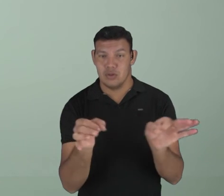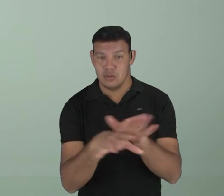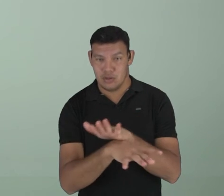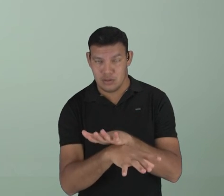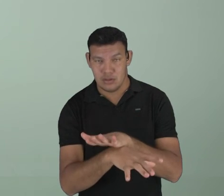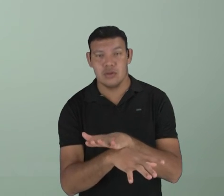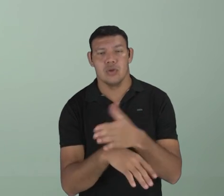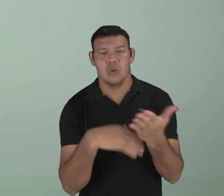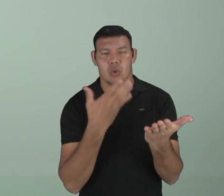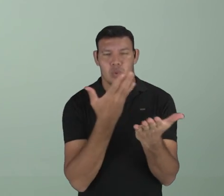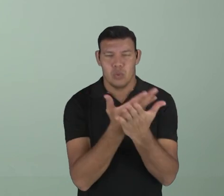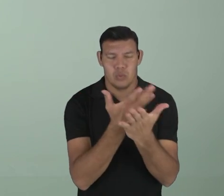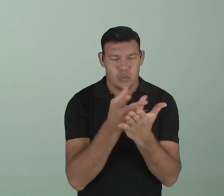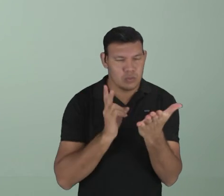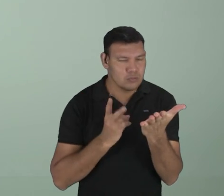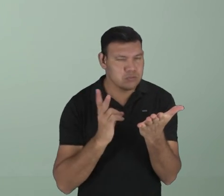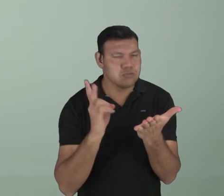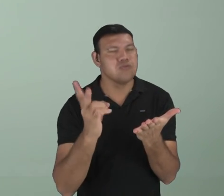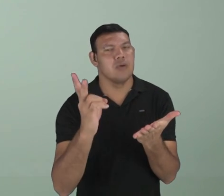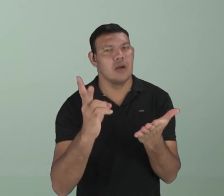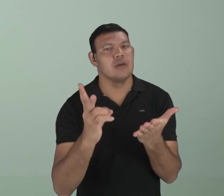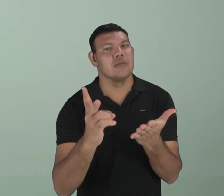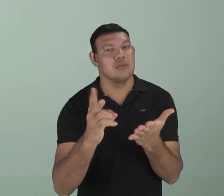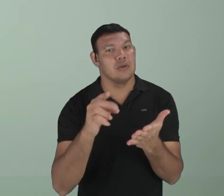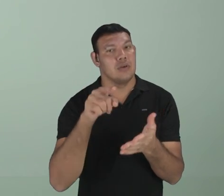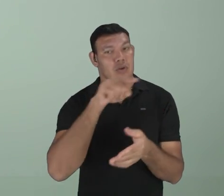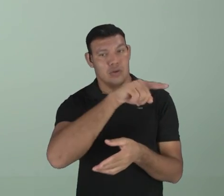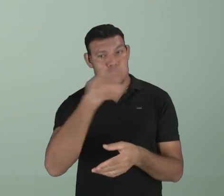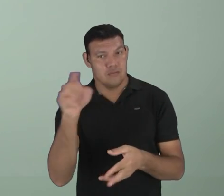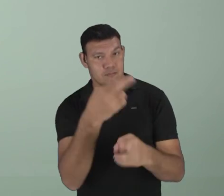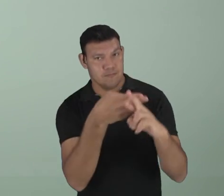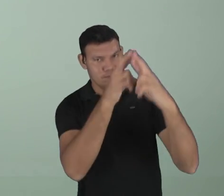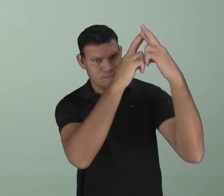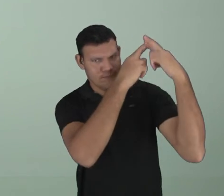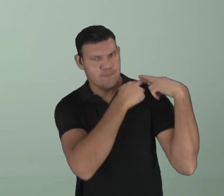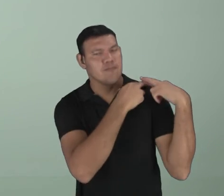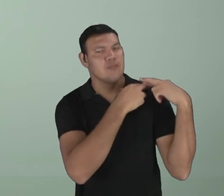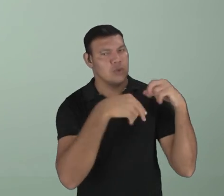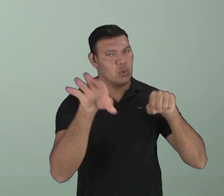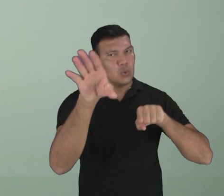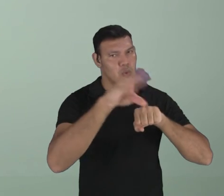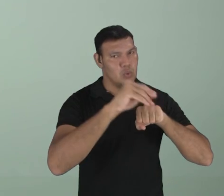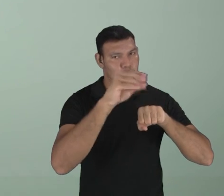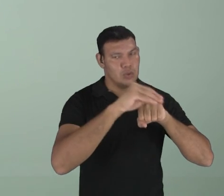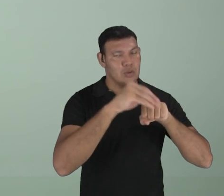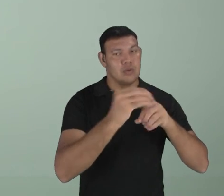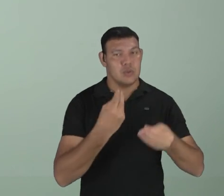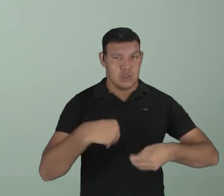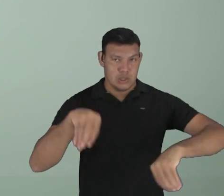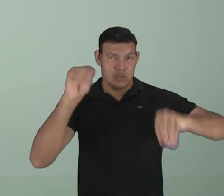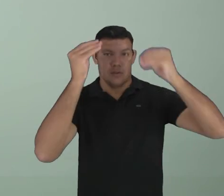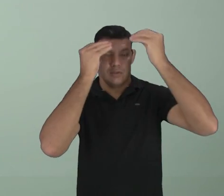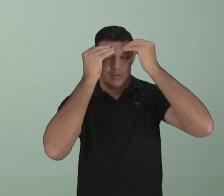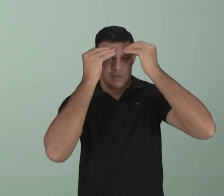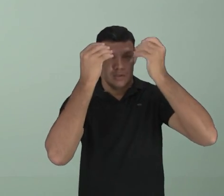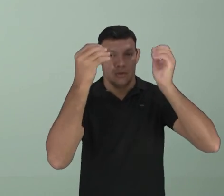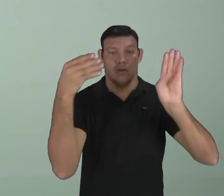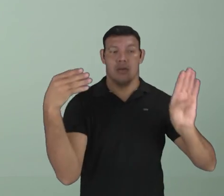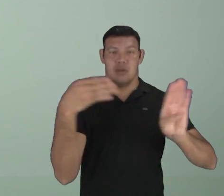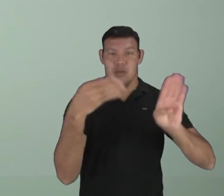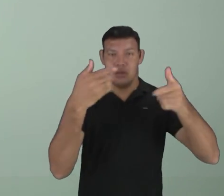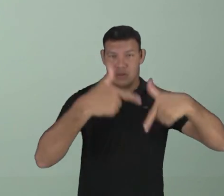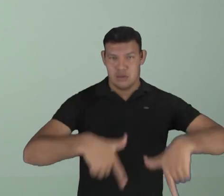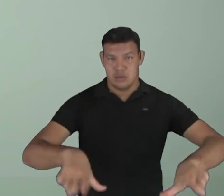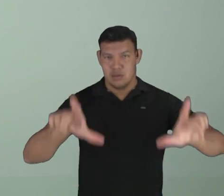seus estudos, vocês são os principais responsáveis pelo estudo, pela aprendizagem de vocês. Visitem a